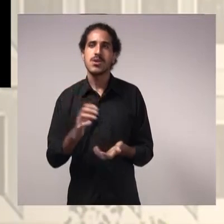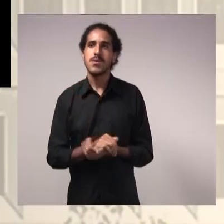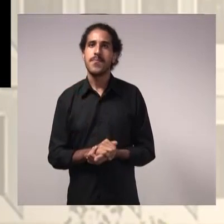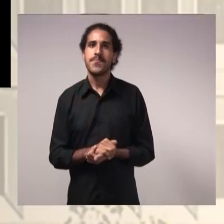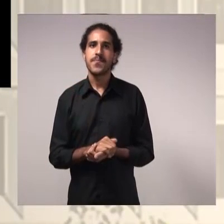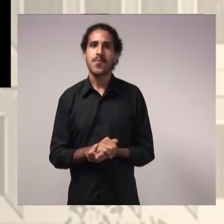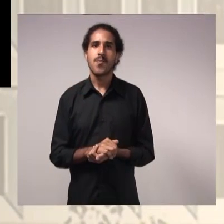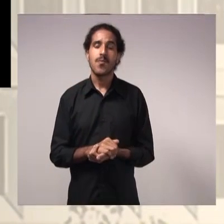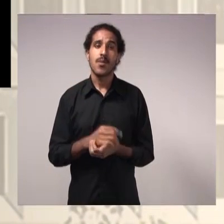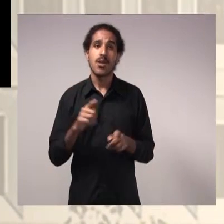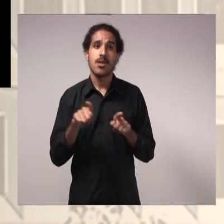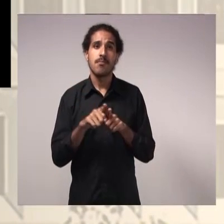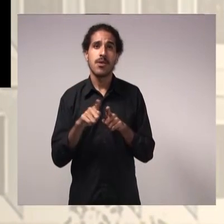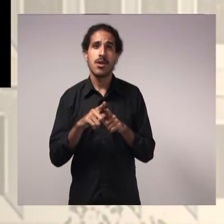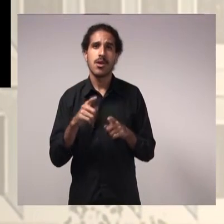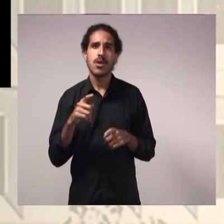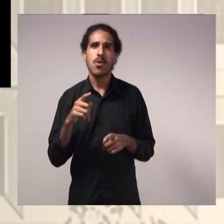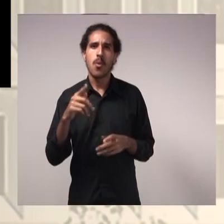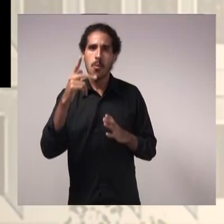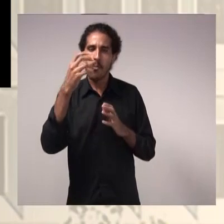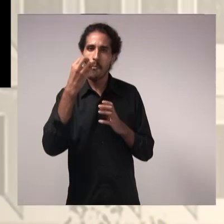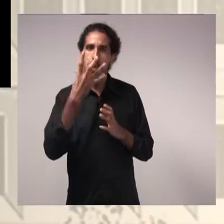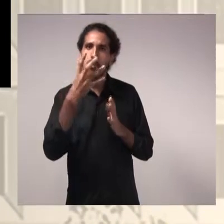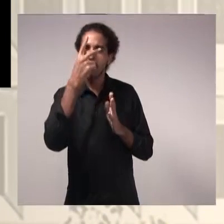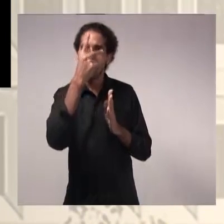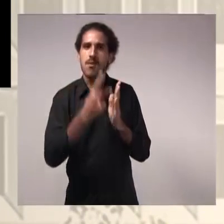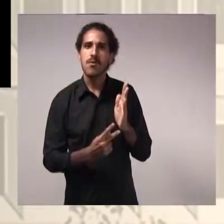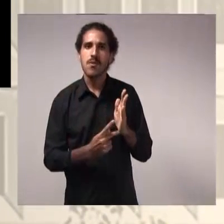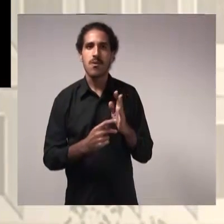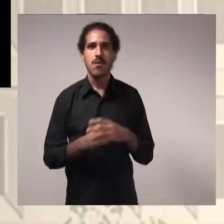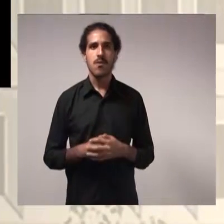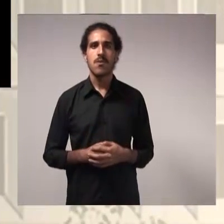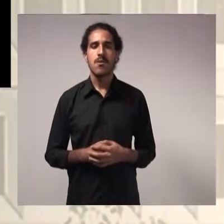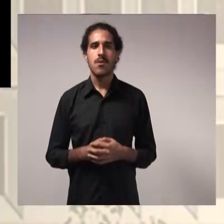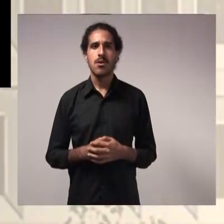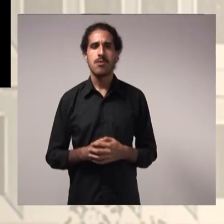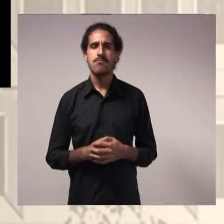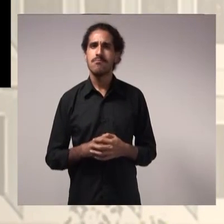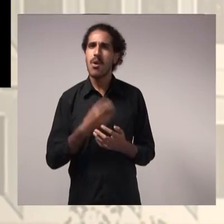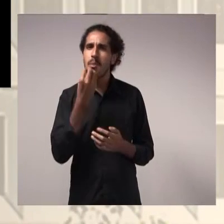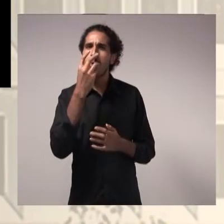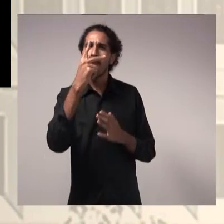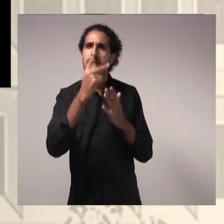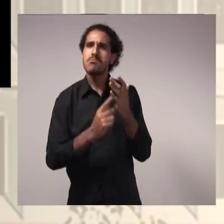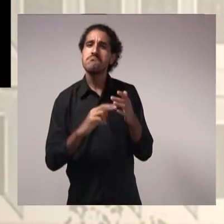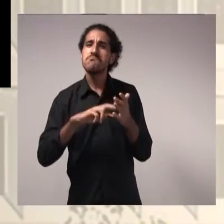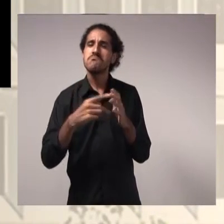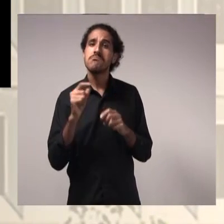o fruto de um bom projeto. Bom, o que é um bom projeto?